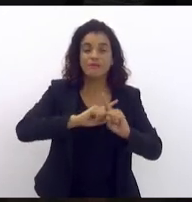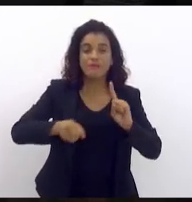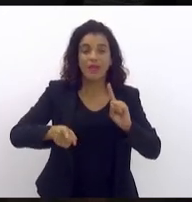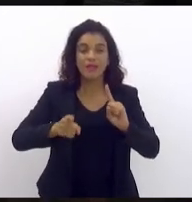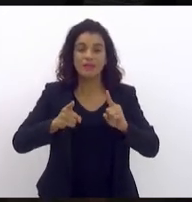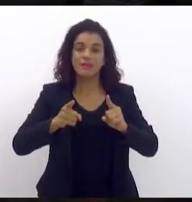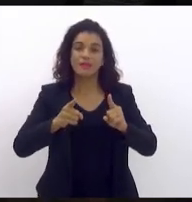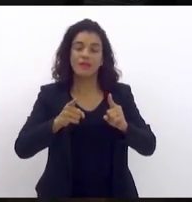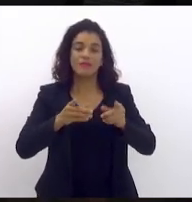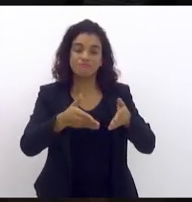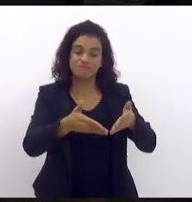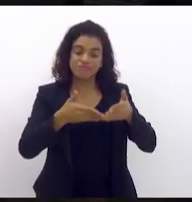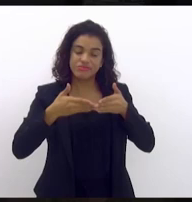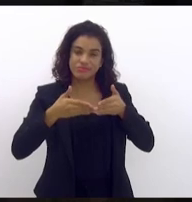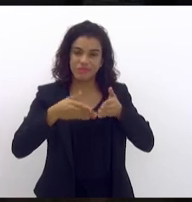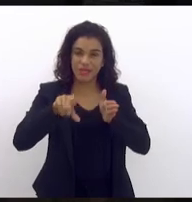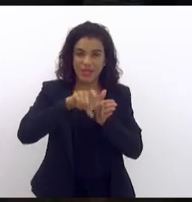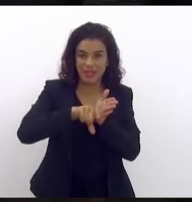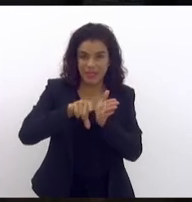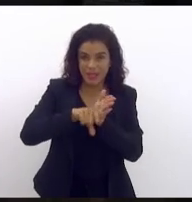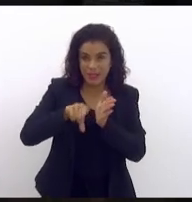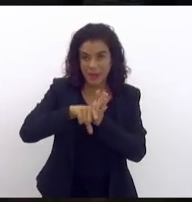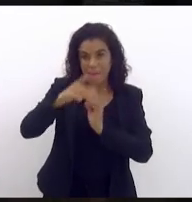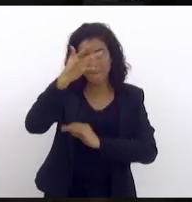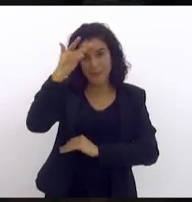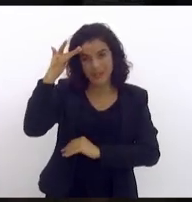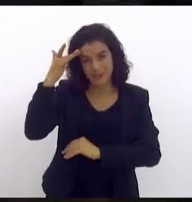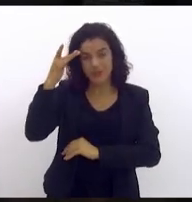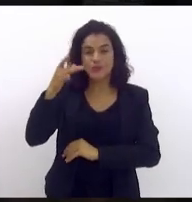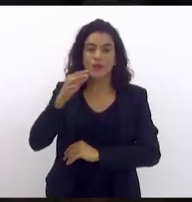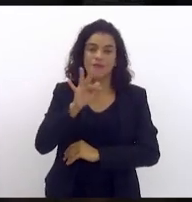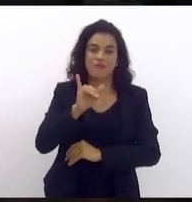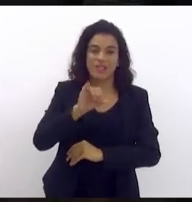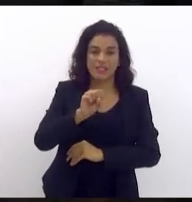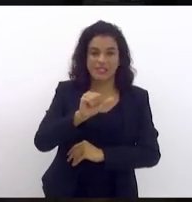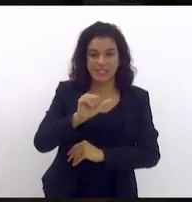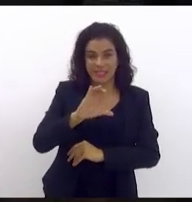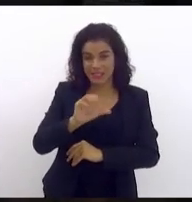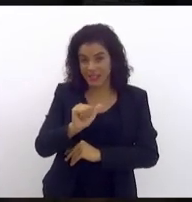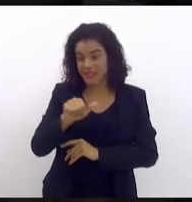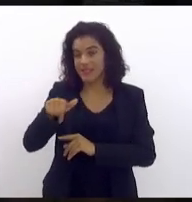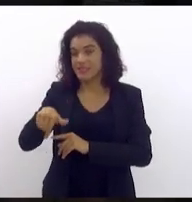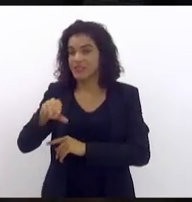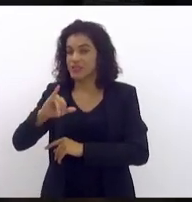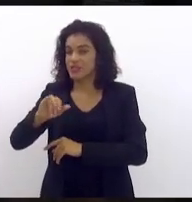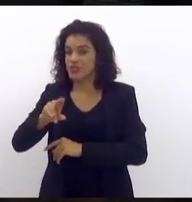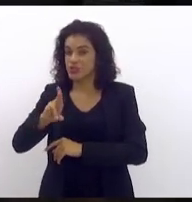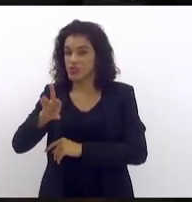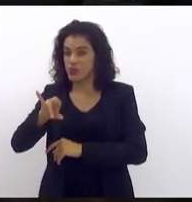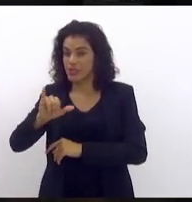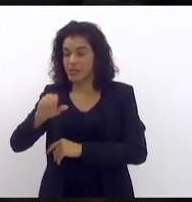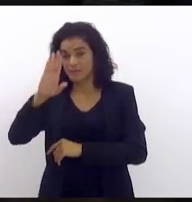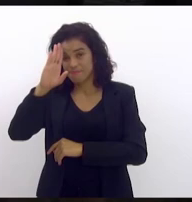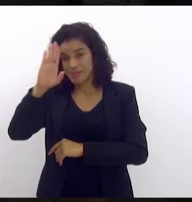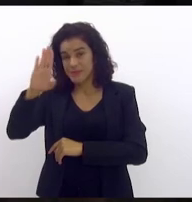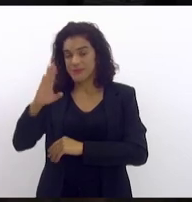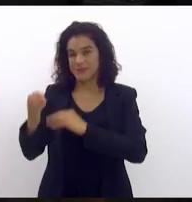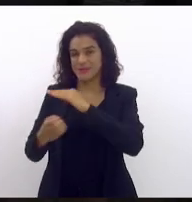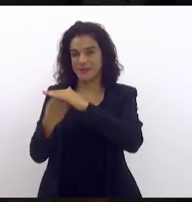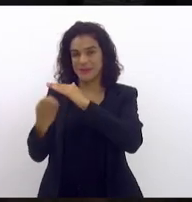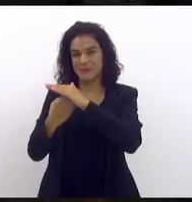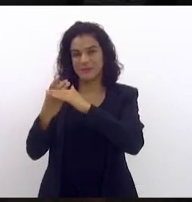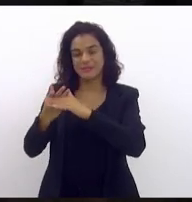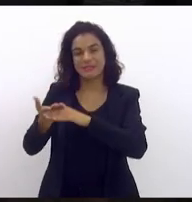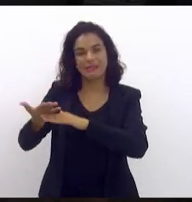benefícios fiscais para pessoas físicas e jurídicas eh Principalmente as empresas que tenham sido